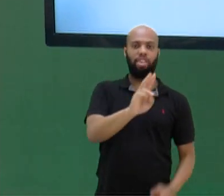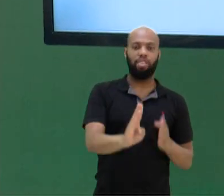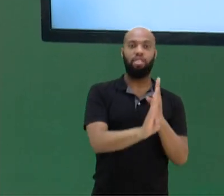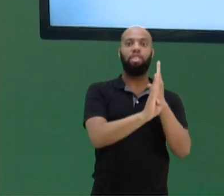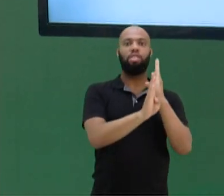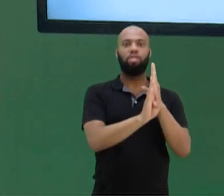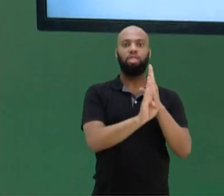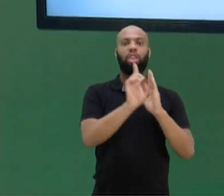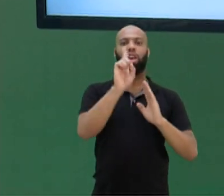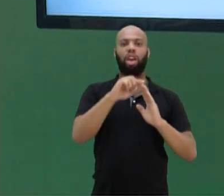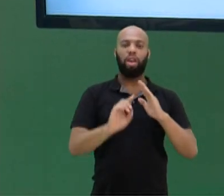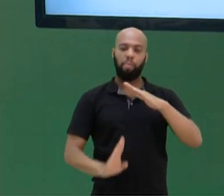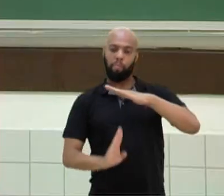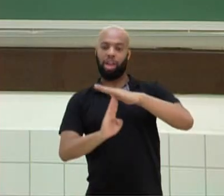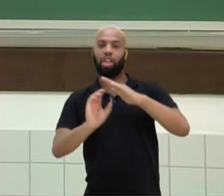função.